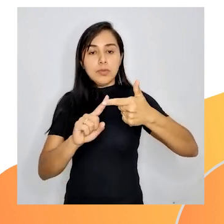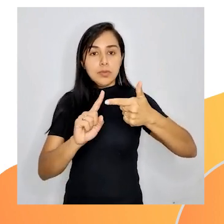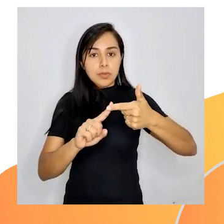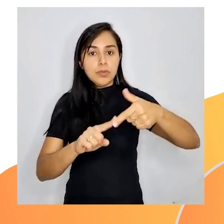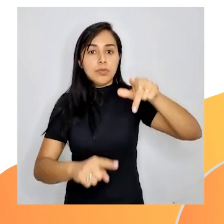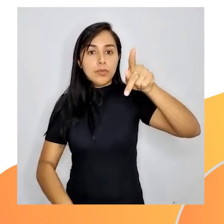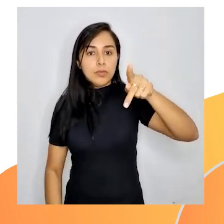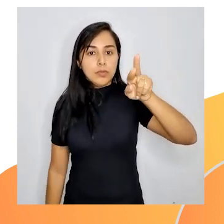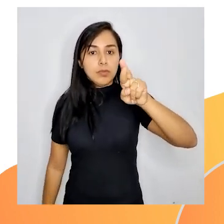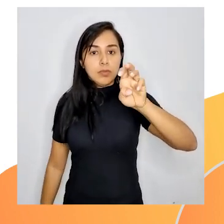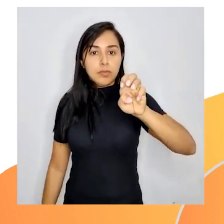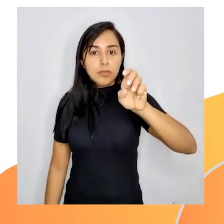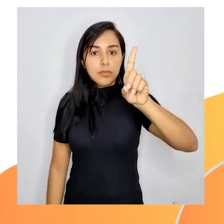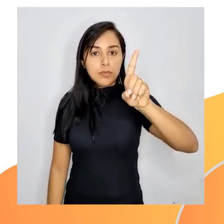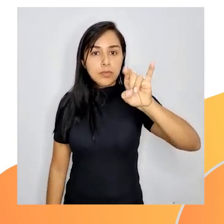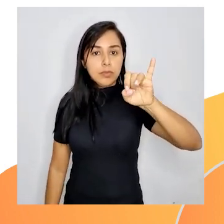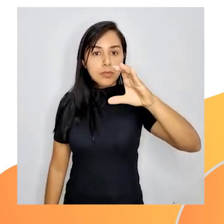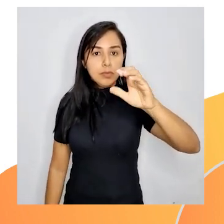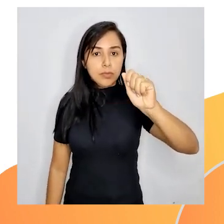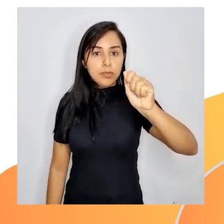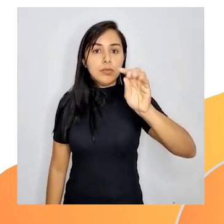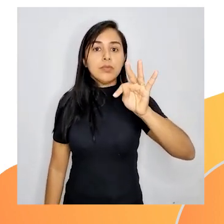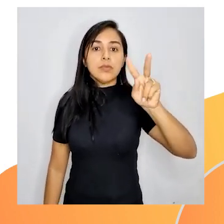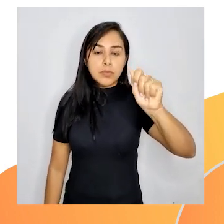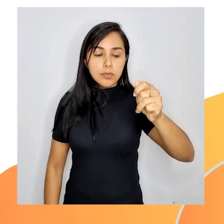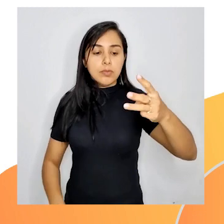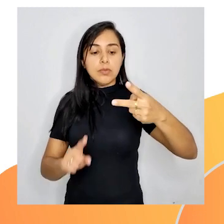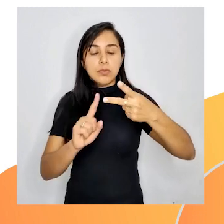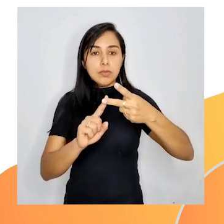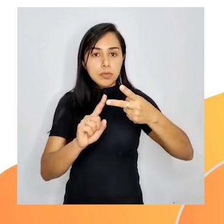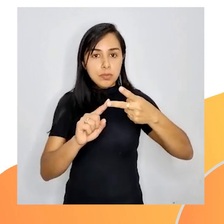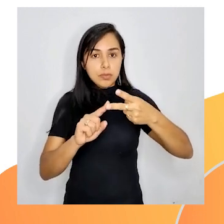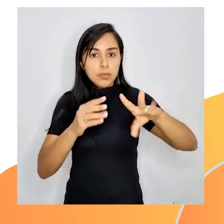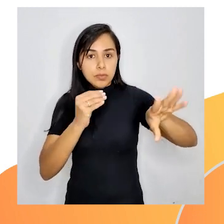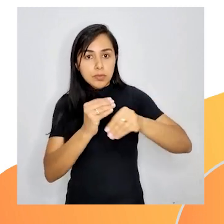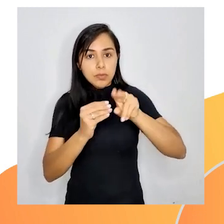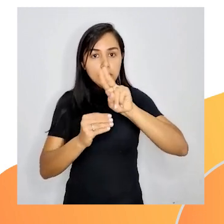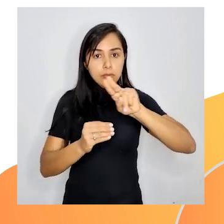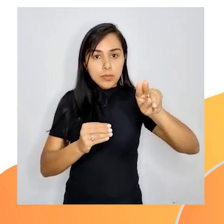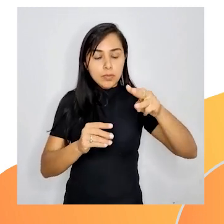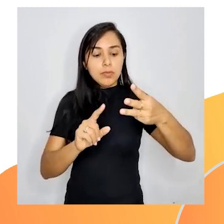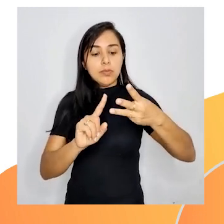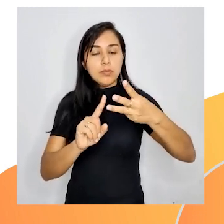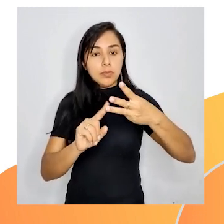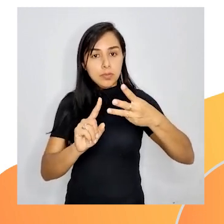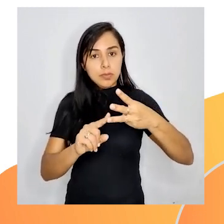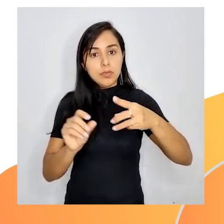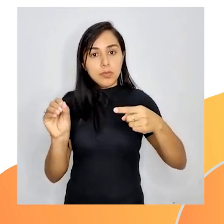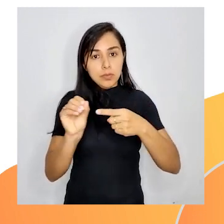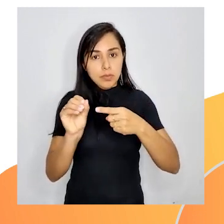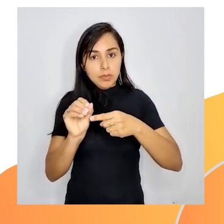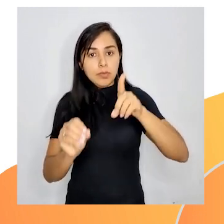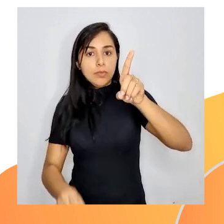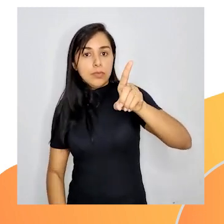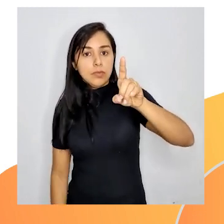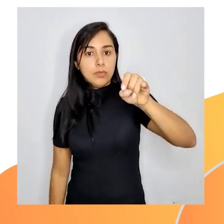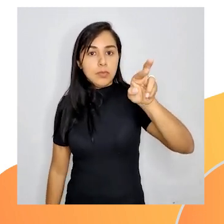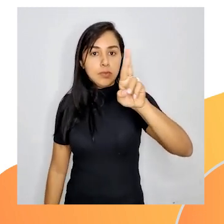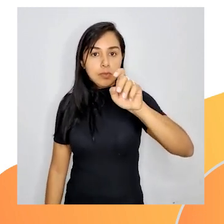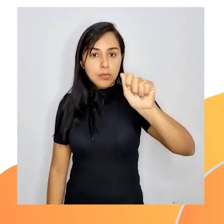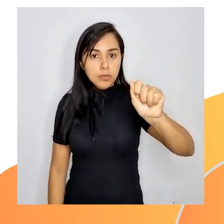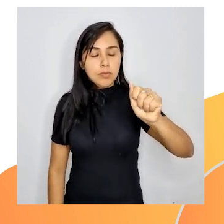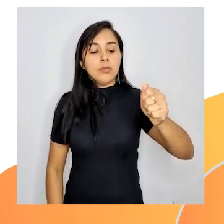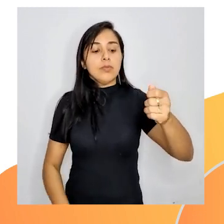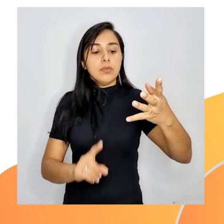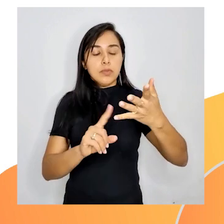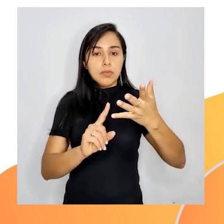nominal, objetiva direta, objetiva indireta e apositiva, que nós vamos estudar a partir